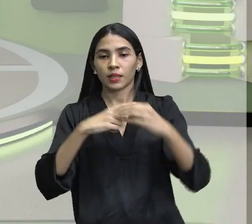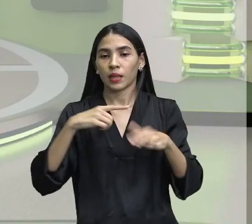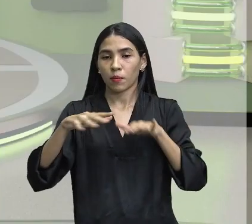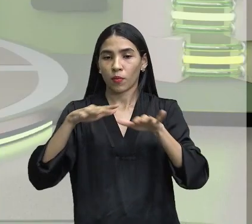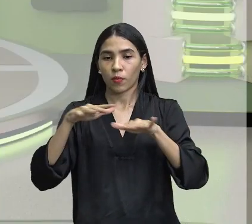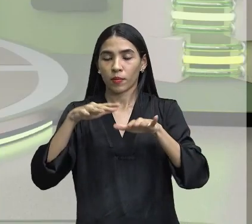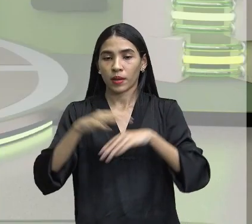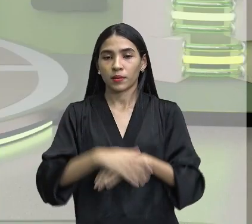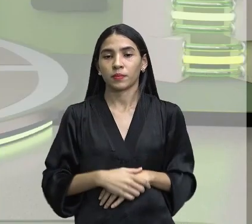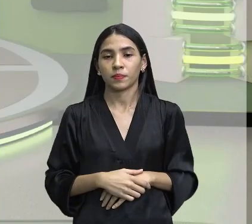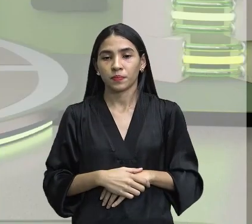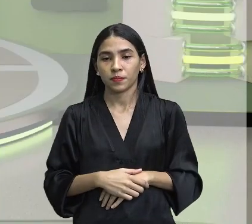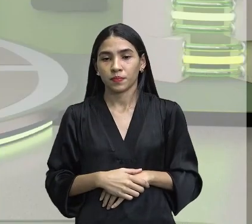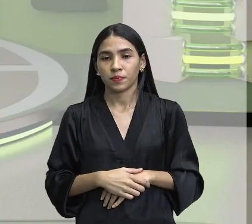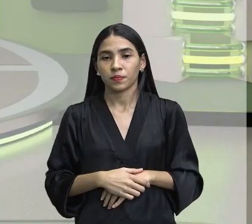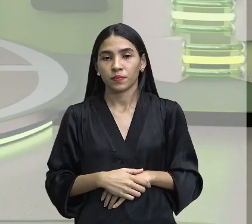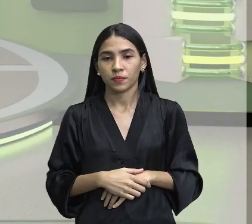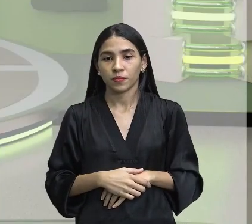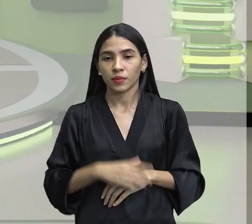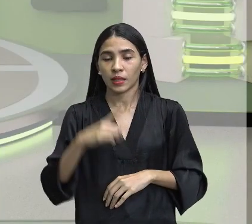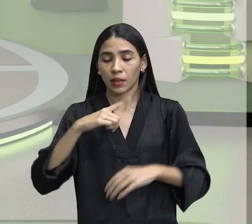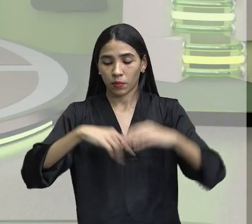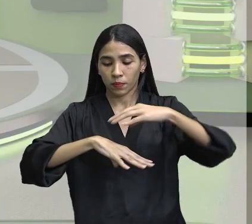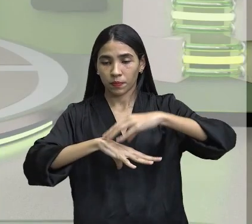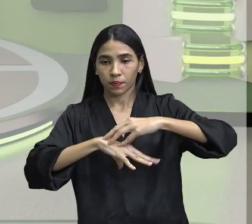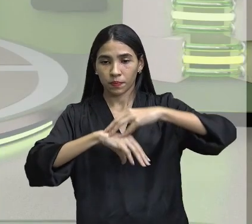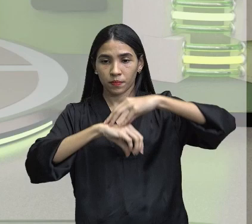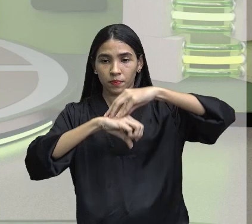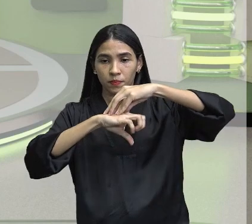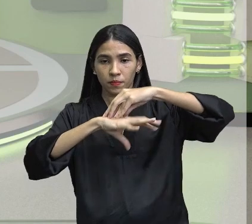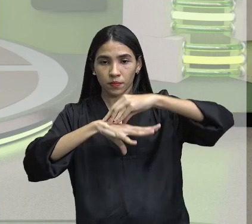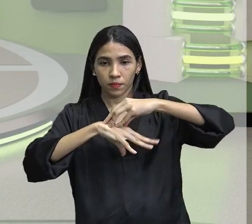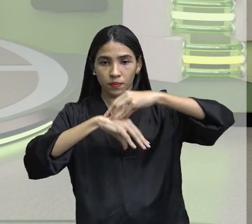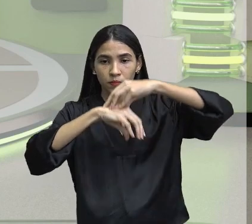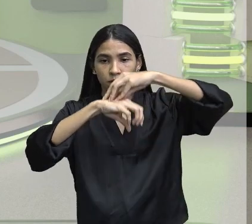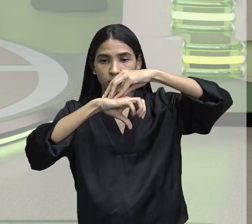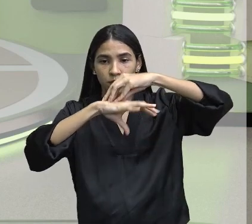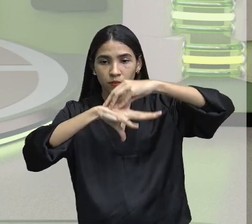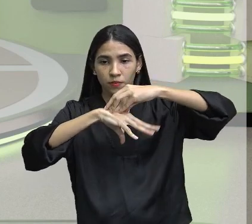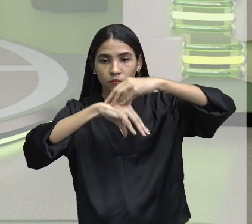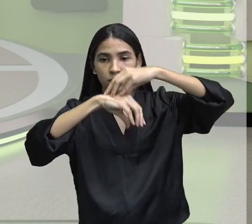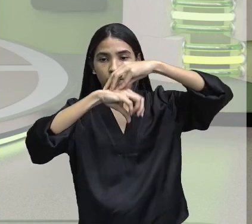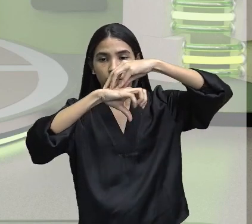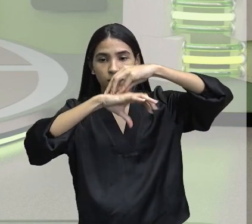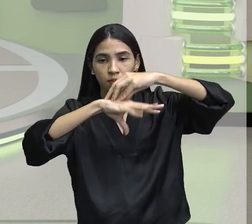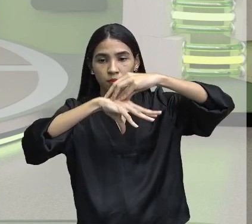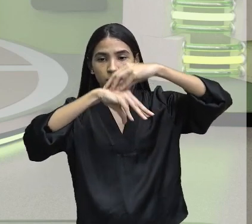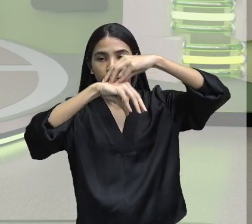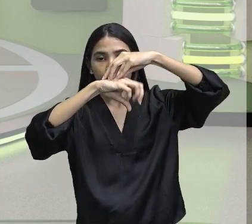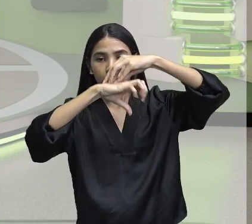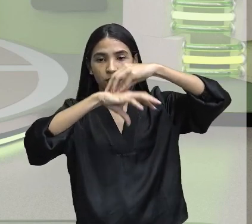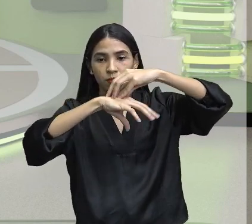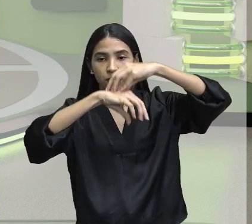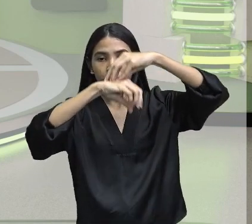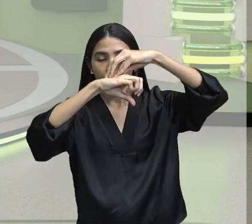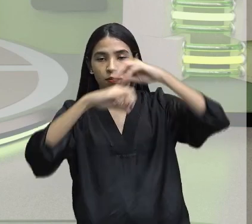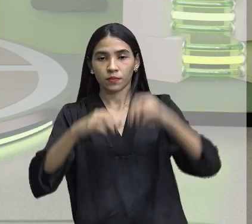fundo do mar, fazendo esse movimento o tempo todo, né? Vai subindo assim, desse jeito